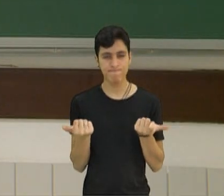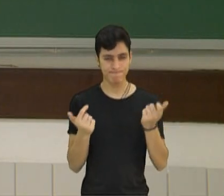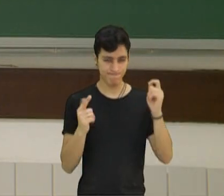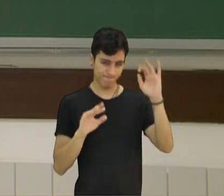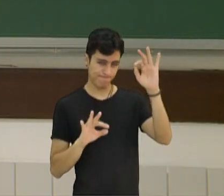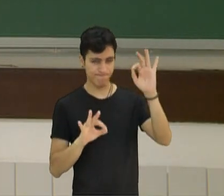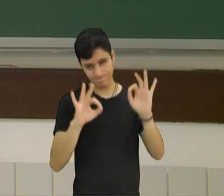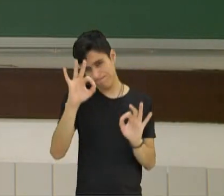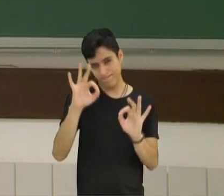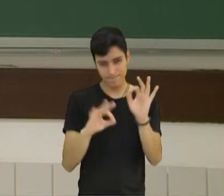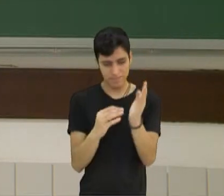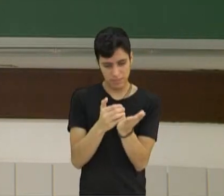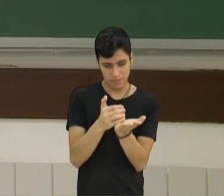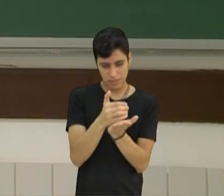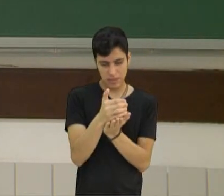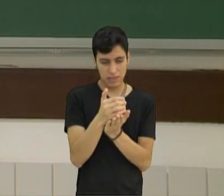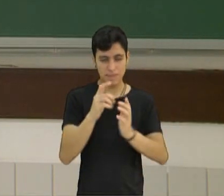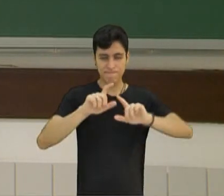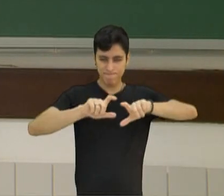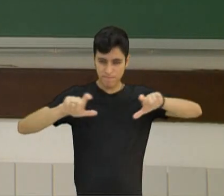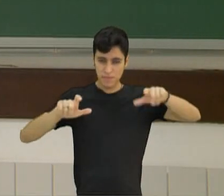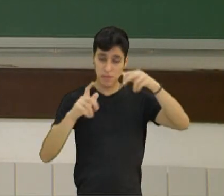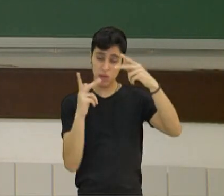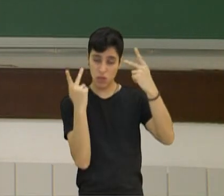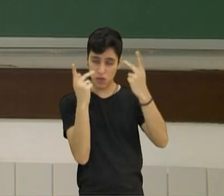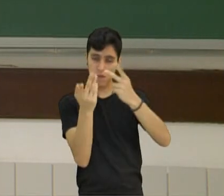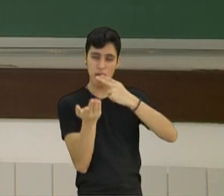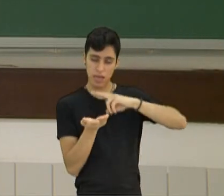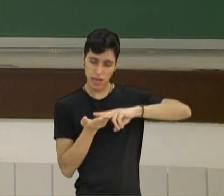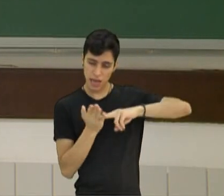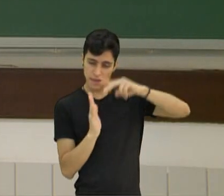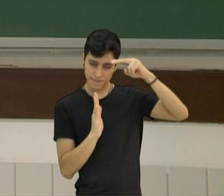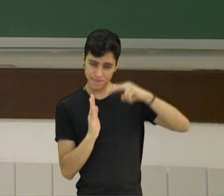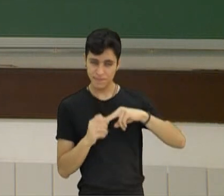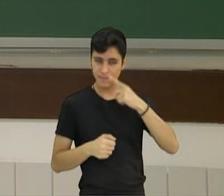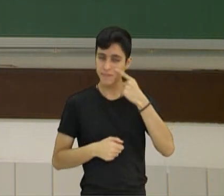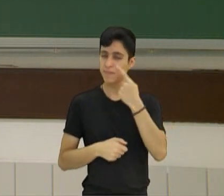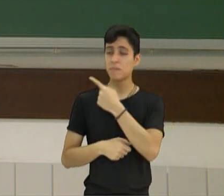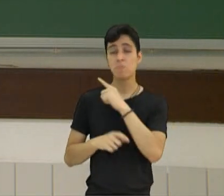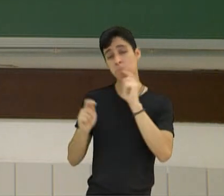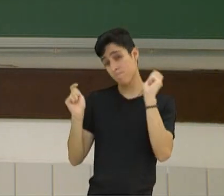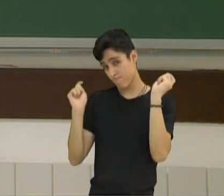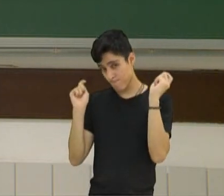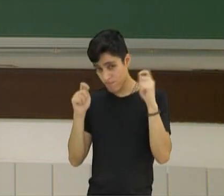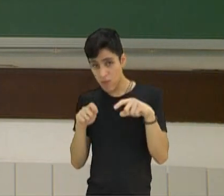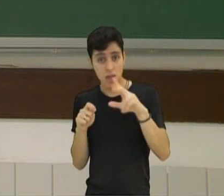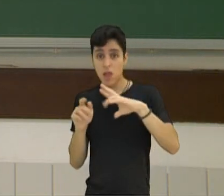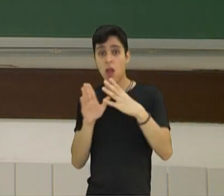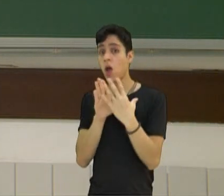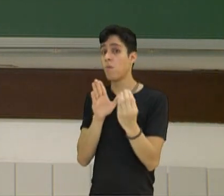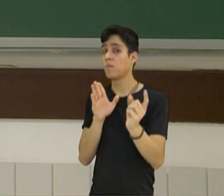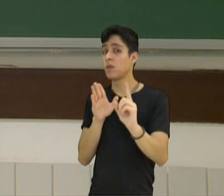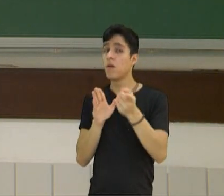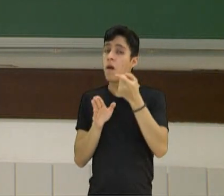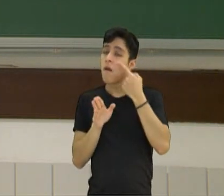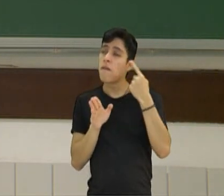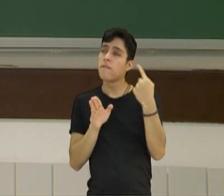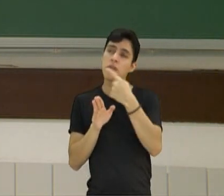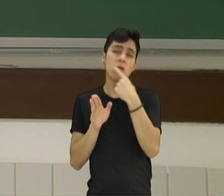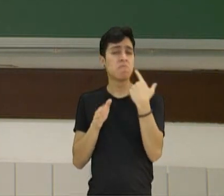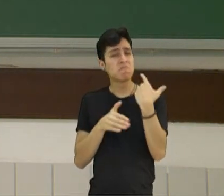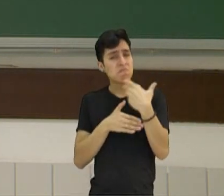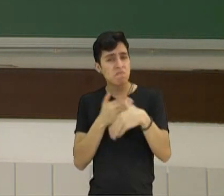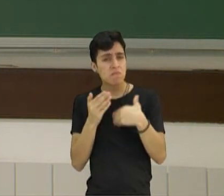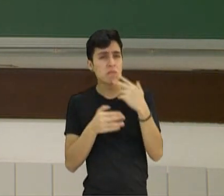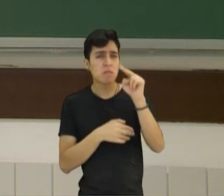Elaborou o seu início, a sua introdução da sua carta do leitor? Então confira aqui, tem uma possibilidade não para você copiar, mas para você se basear,